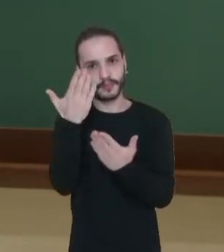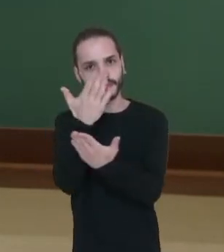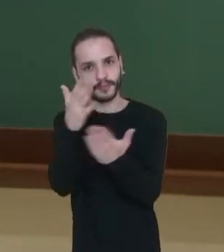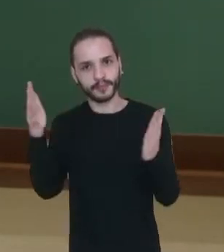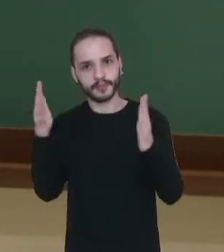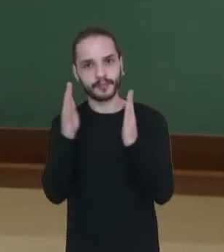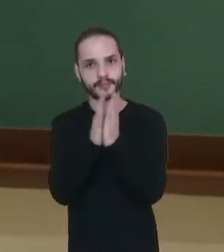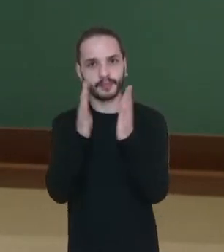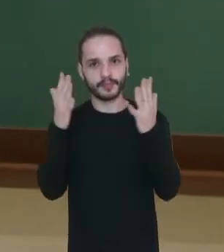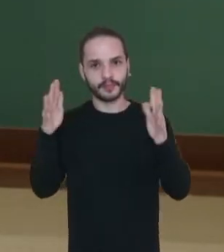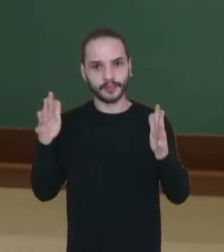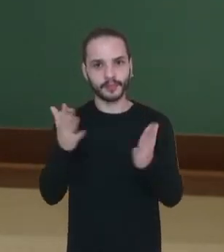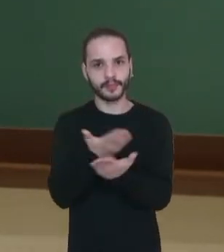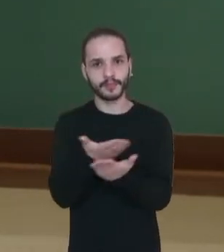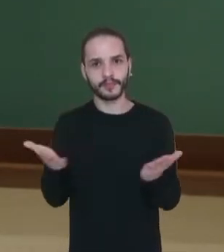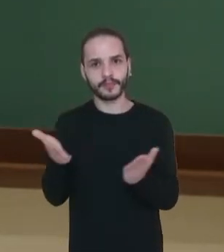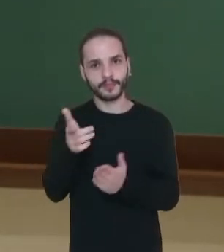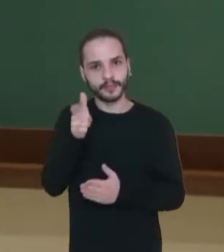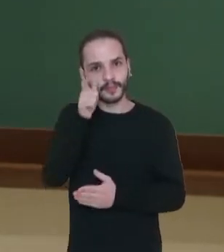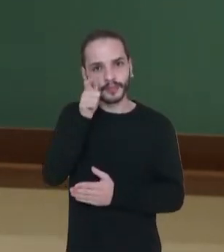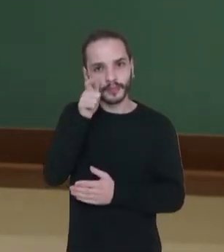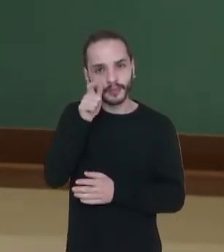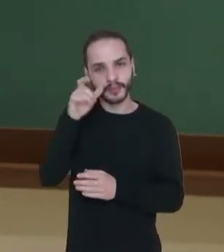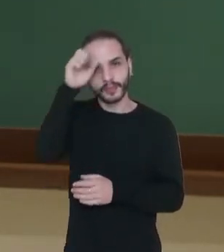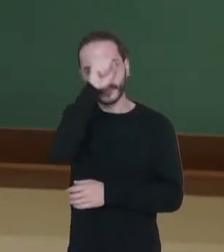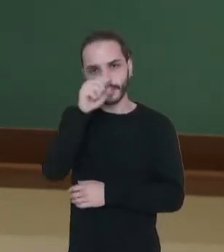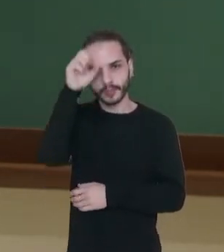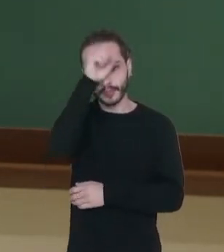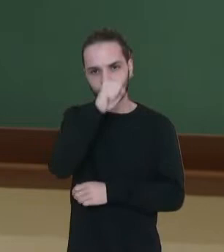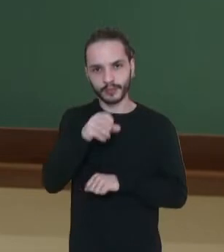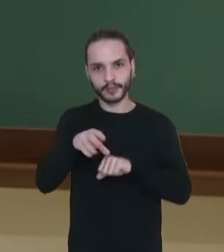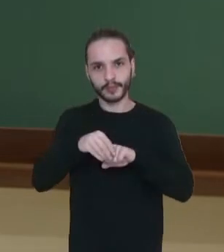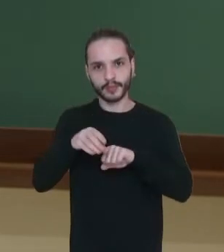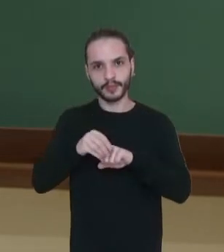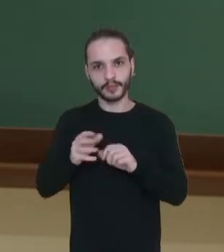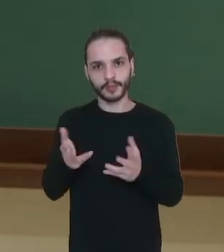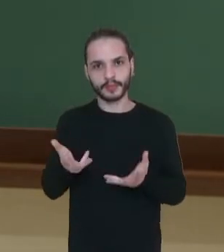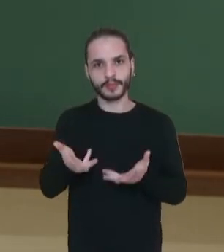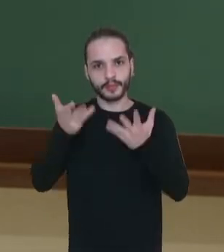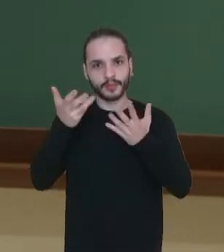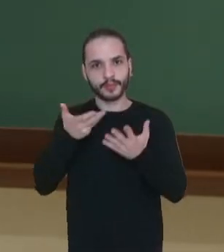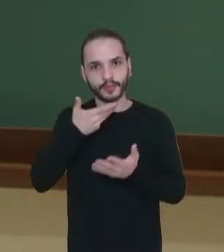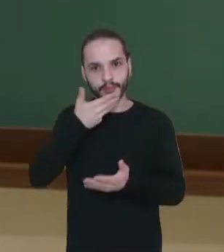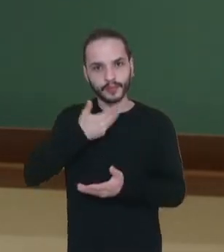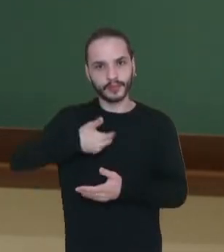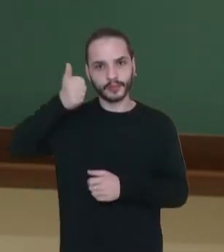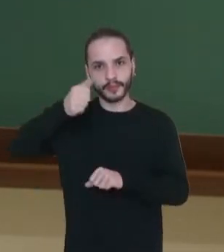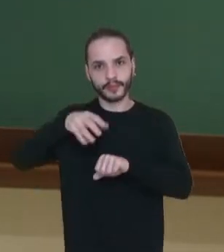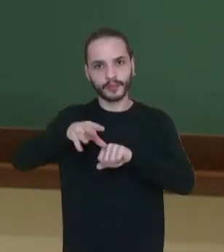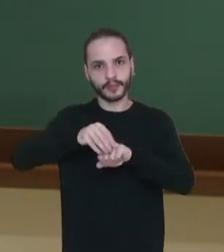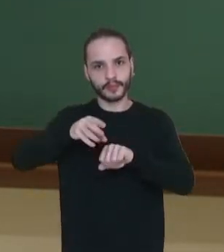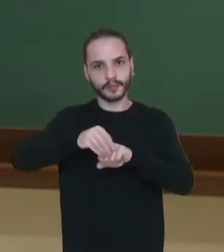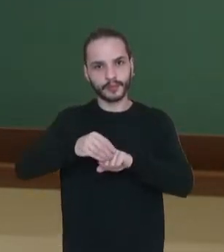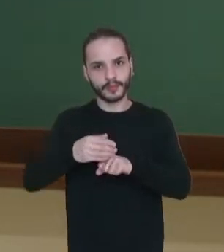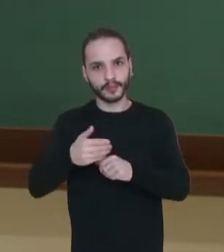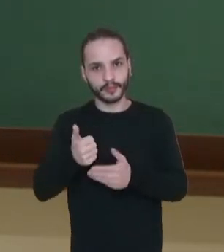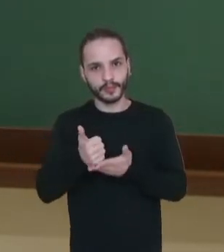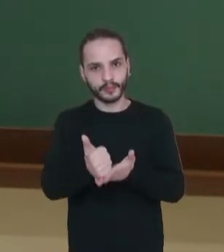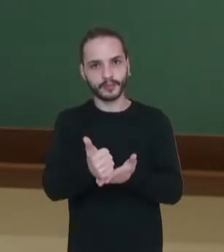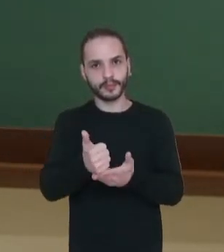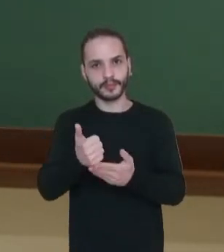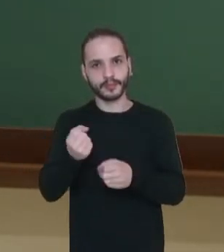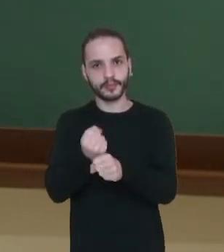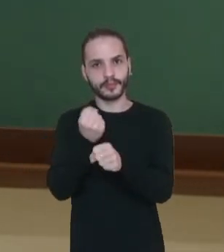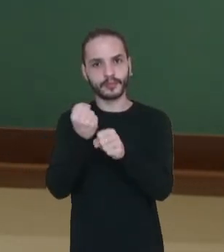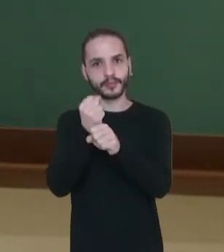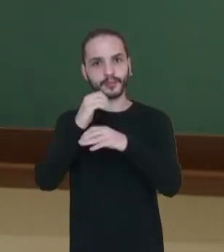por estarem aí aprendendo, enriquecendo o intelecto de vocês com os conhecimentos que a gente tenta ajudá-los a construir. Então